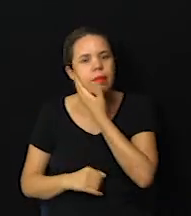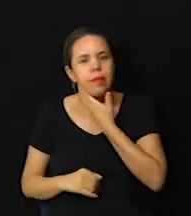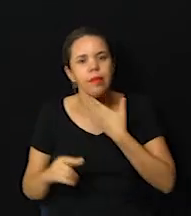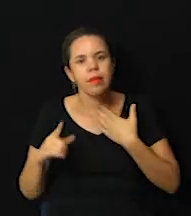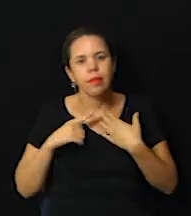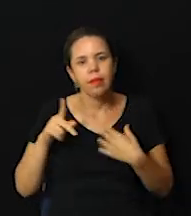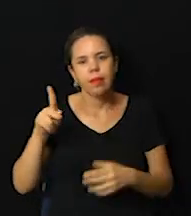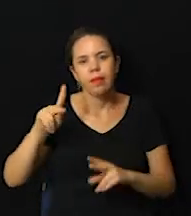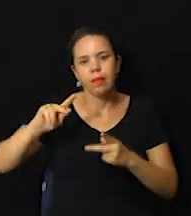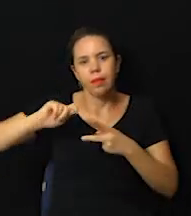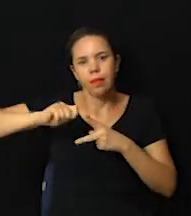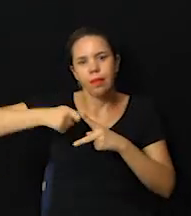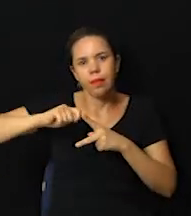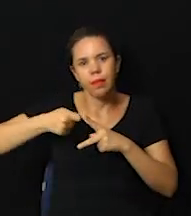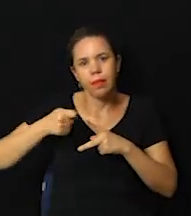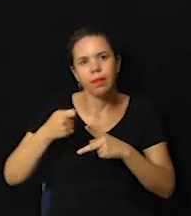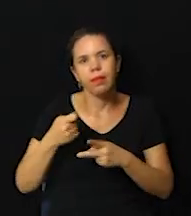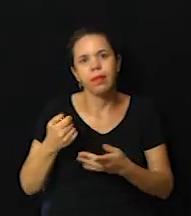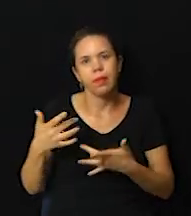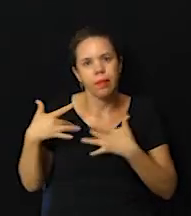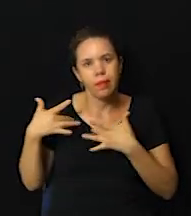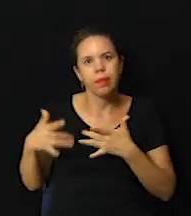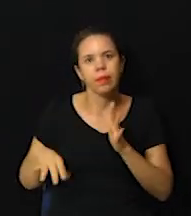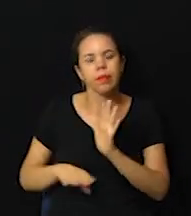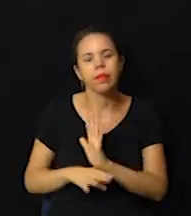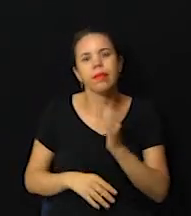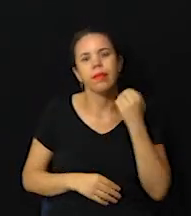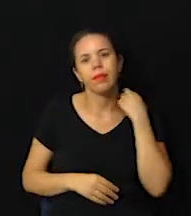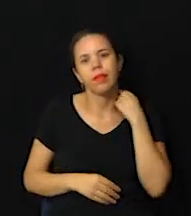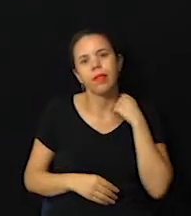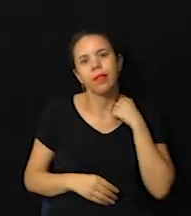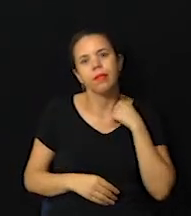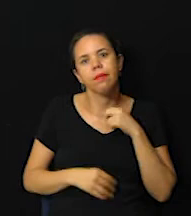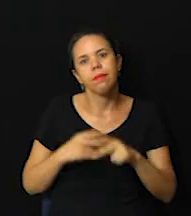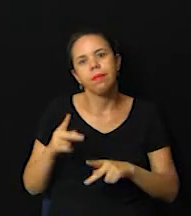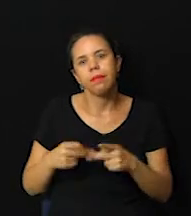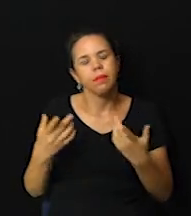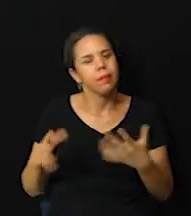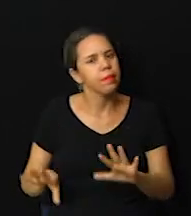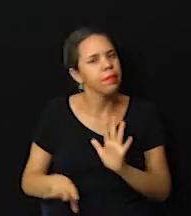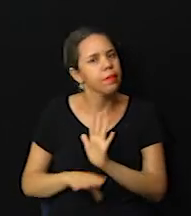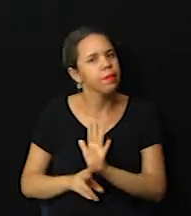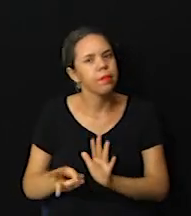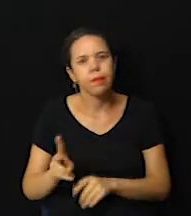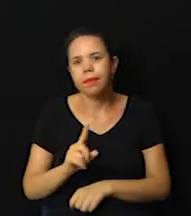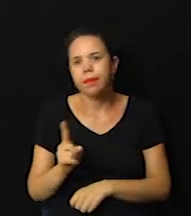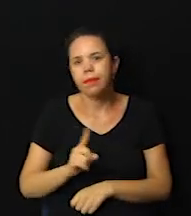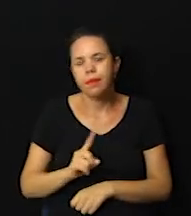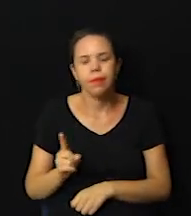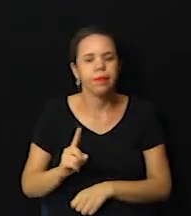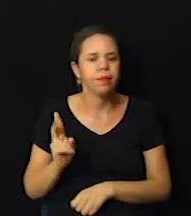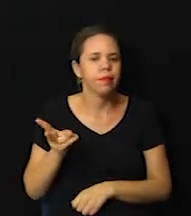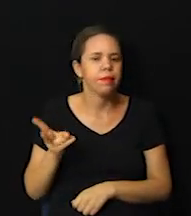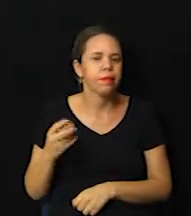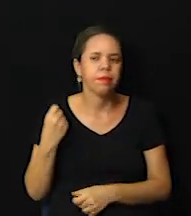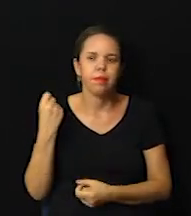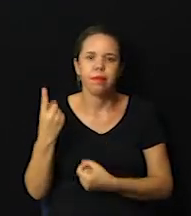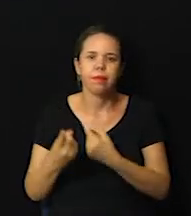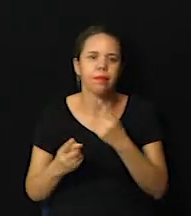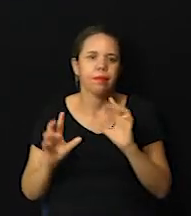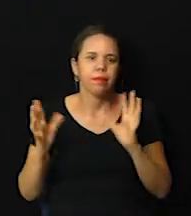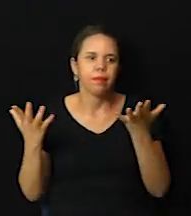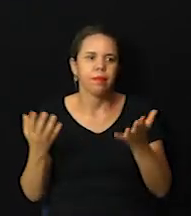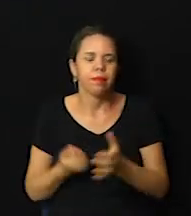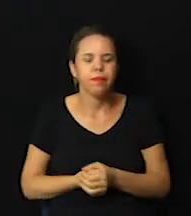temos o Pix, que a pessoa também pode estar contribuindo, né? Se a pessoa também não quer contribuir sempre, pontualmente, ou para algumas